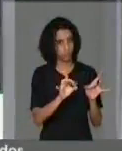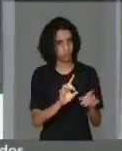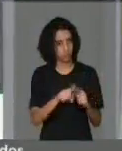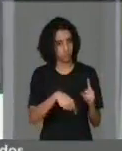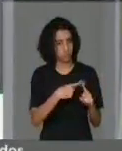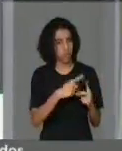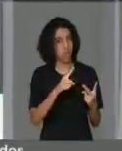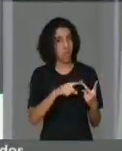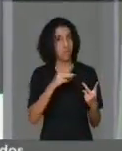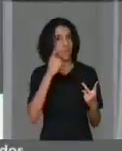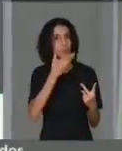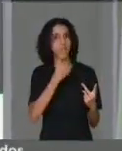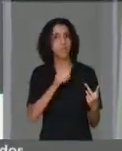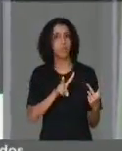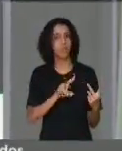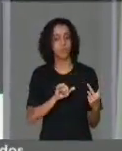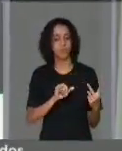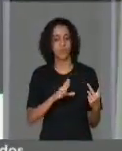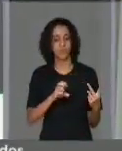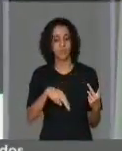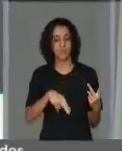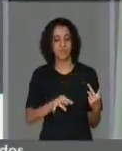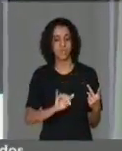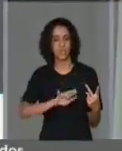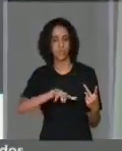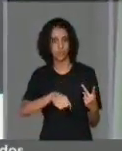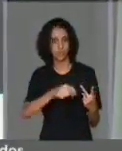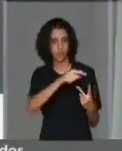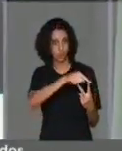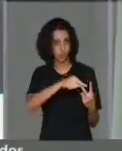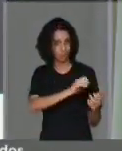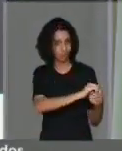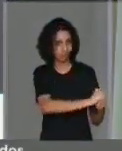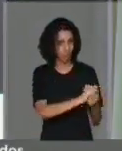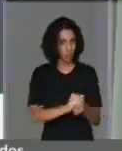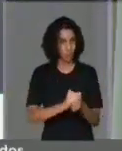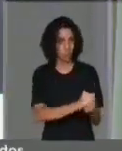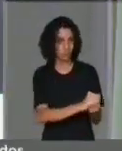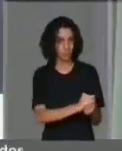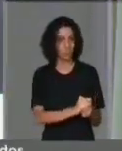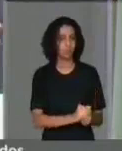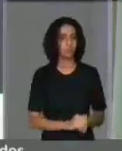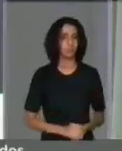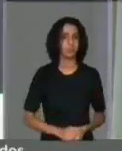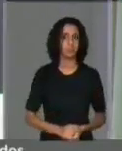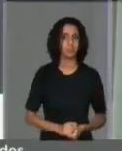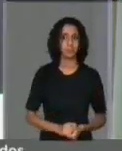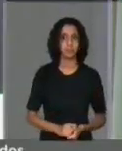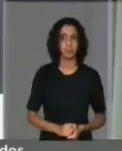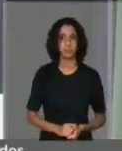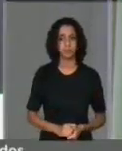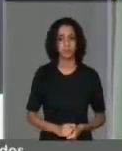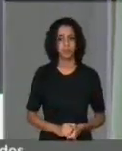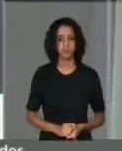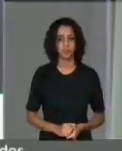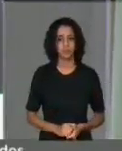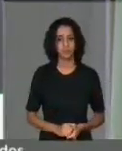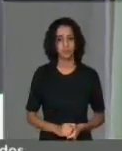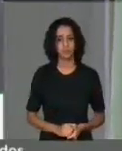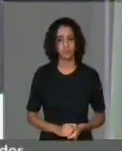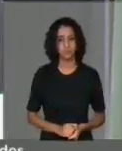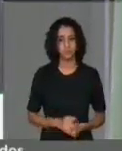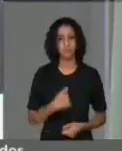juntamente com o deputado Vicentinho, a quem também estendo os meus cumprimentos, e já fiz uma